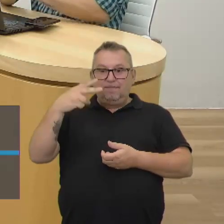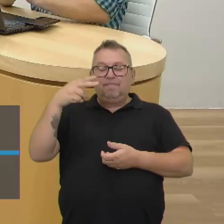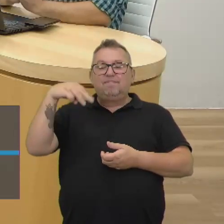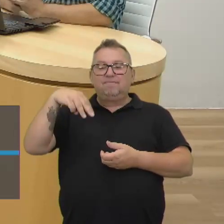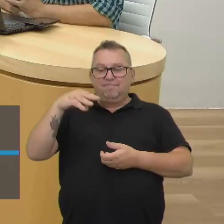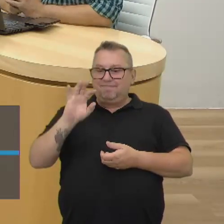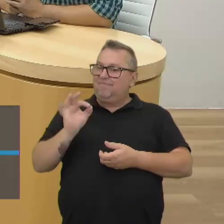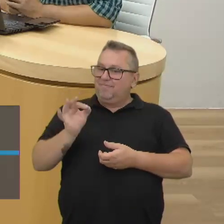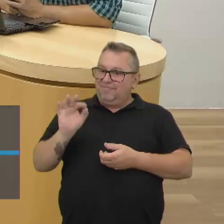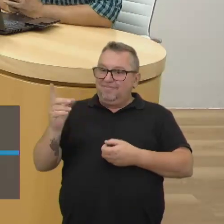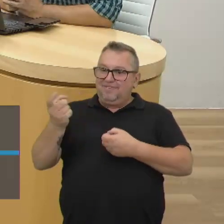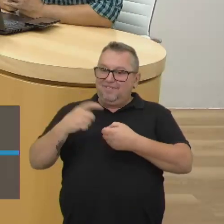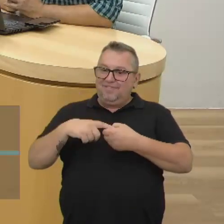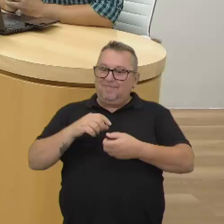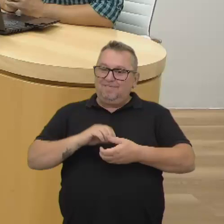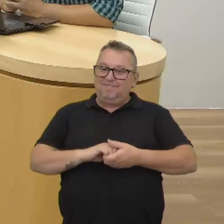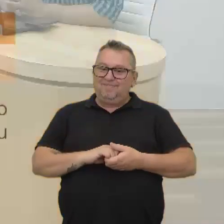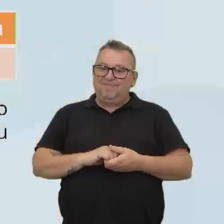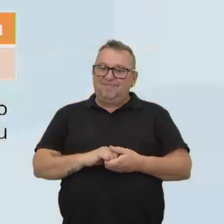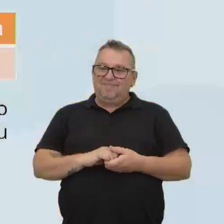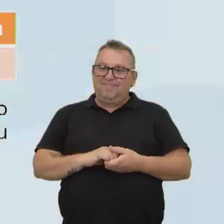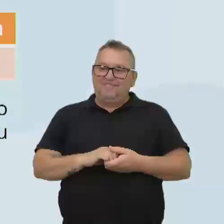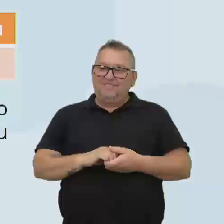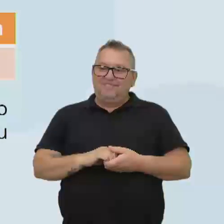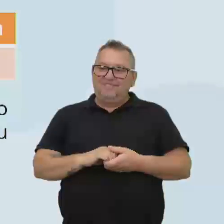minutinhos, perfeito. 2 minutos é muito bom. Já voltamos.